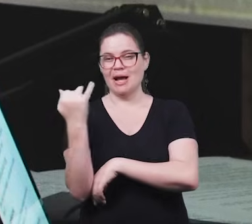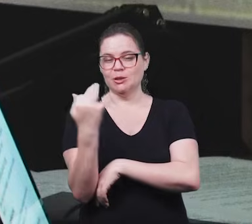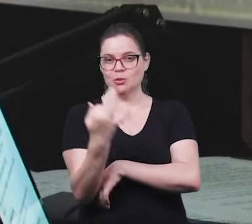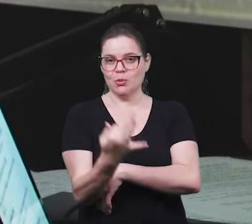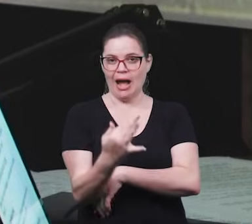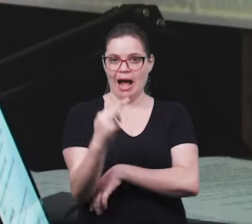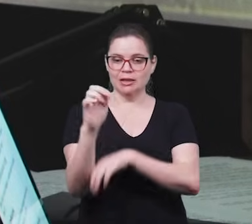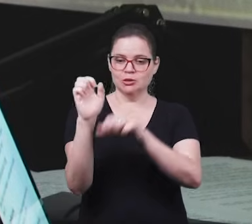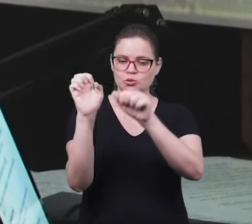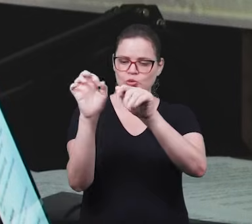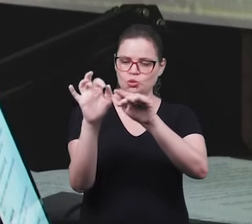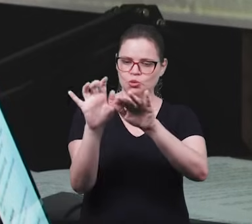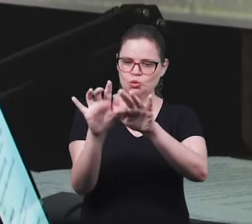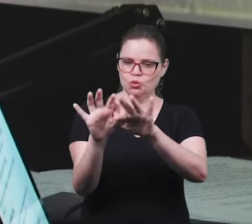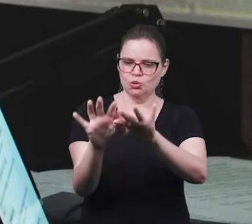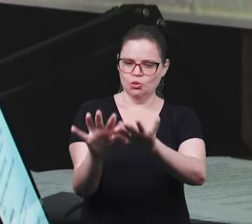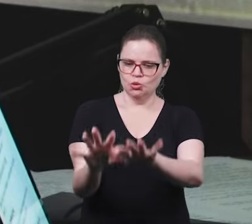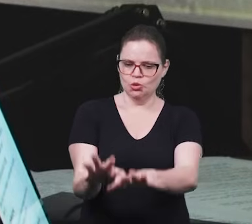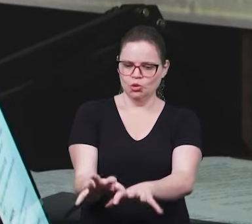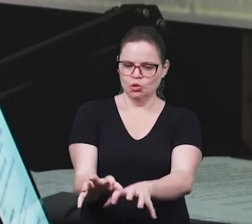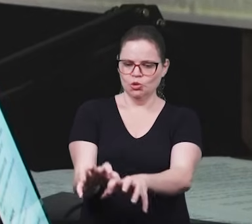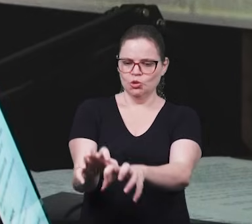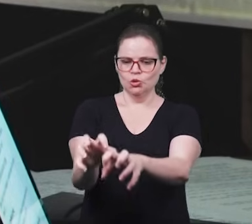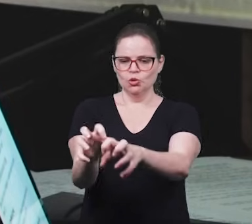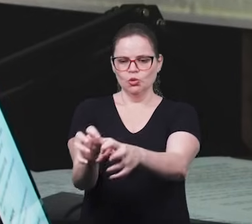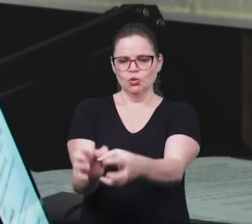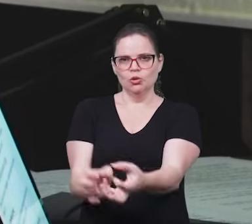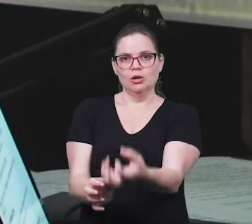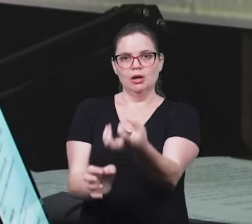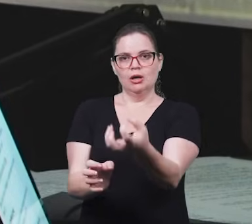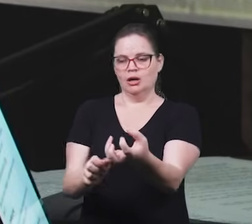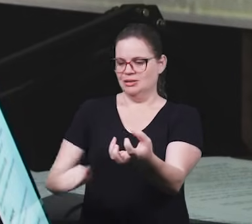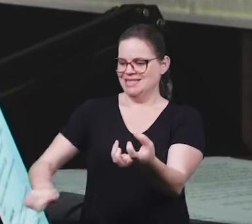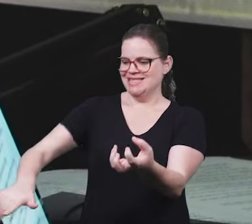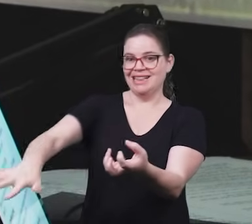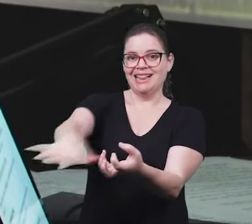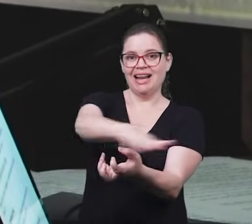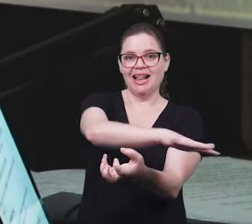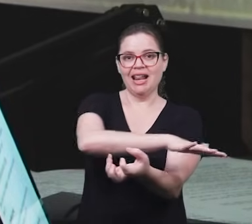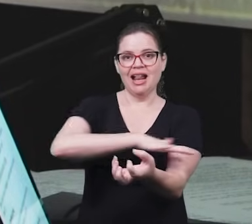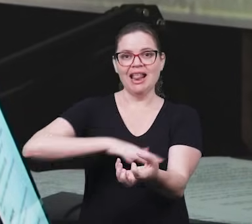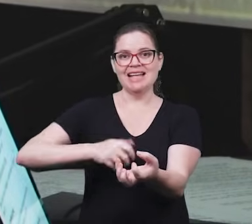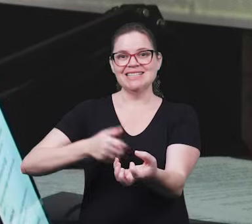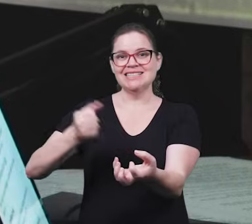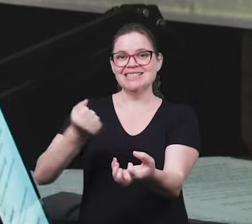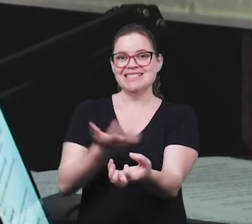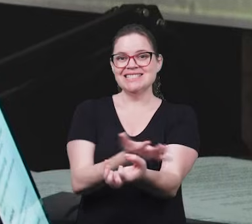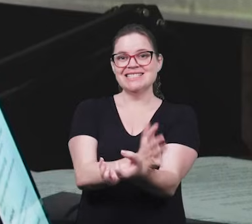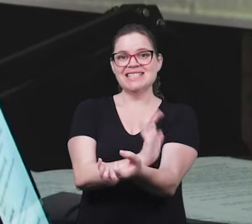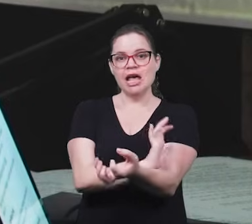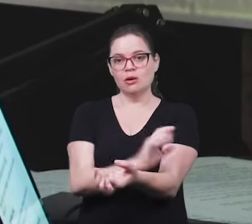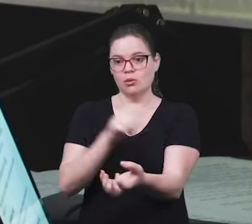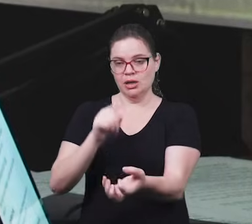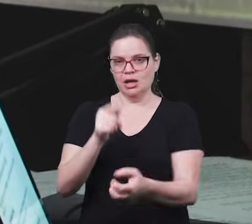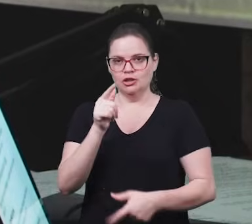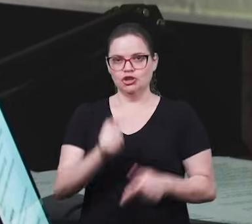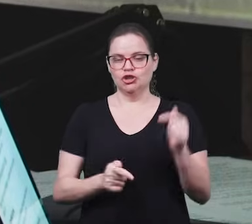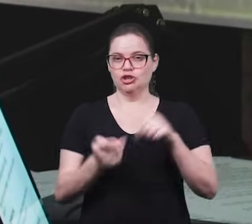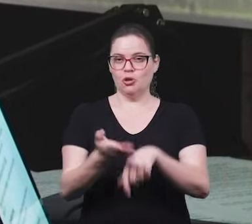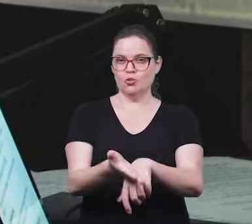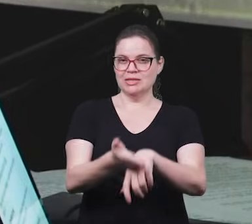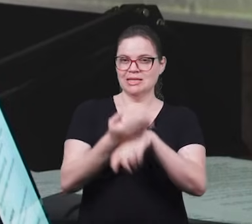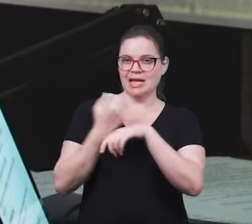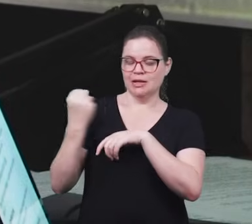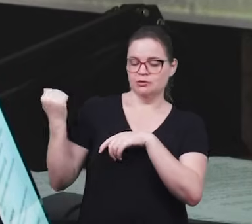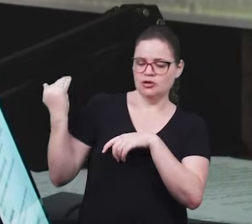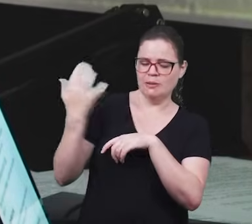redor tinha secura. E como que ele comprovou esse voto? A Bíblia diz que foi exatamente numa madrugada que ele se levantou